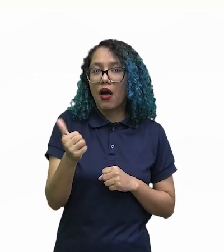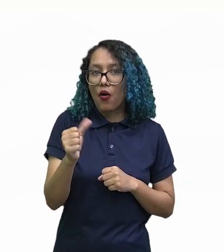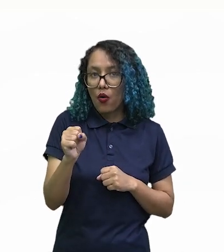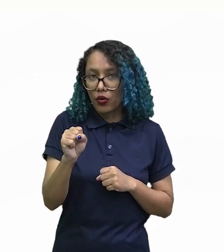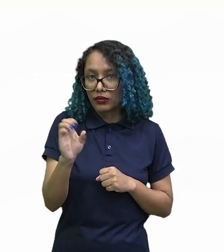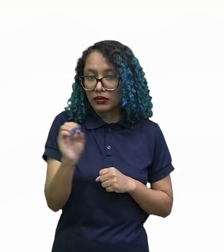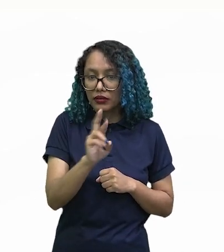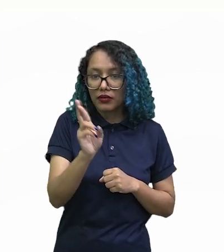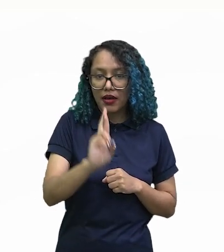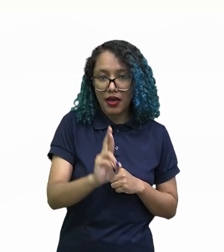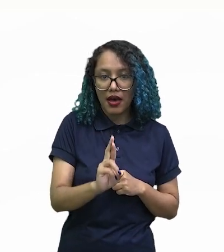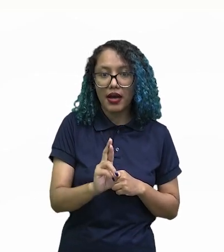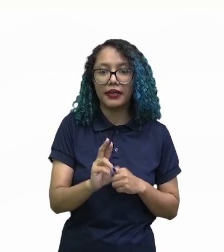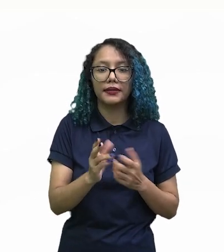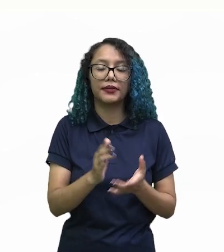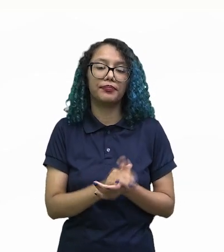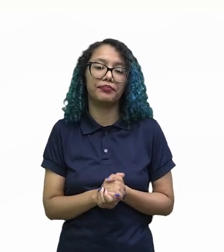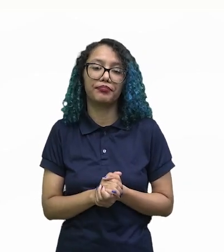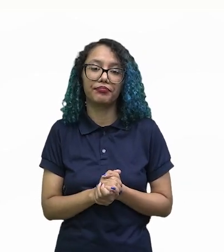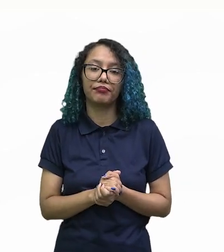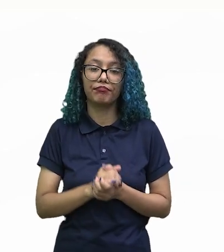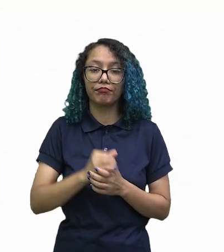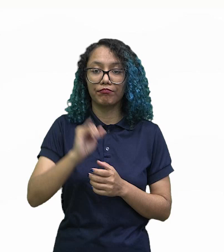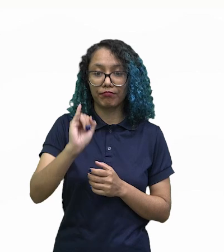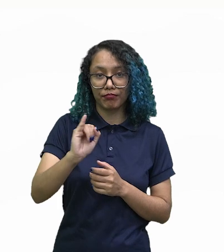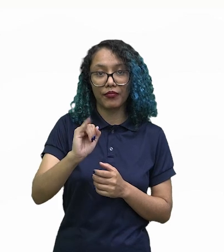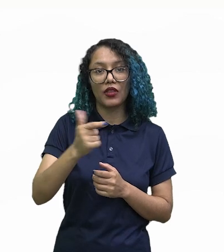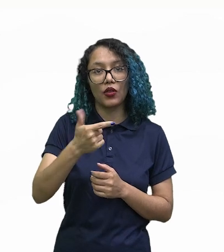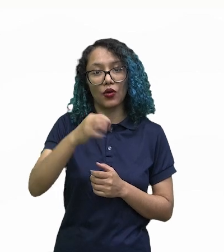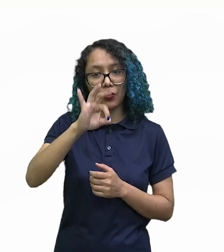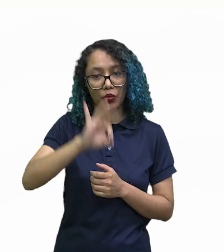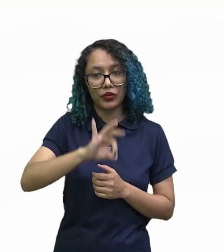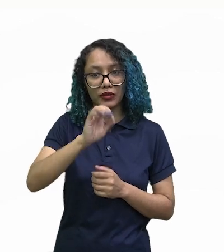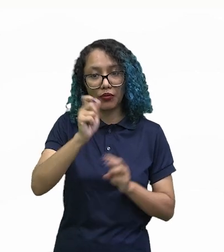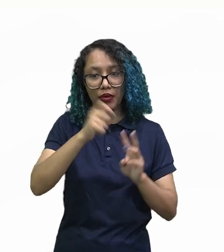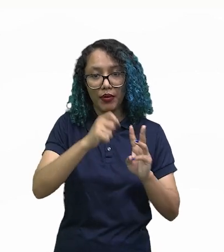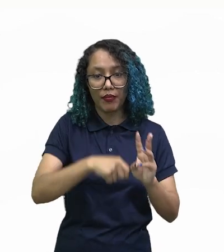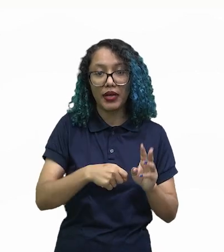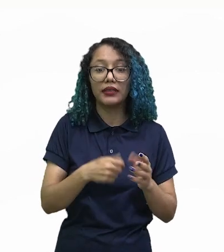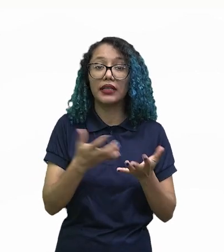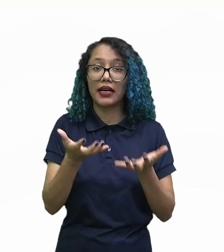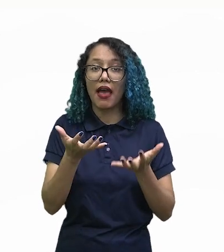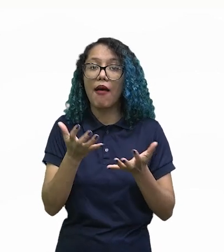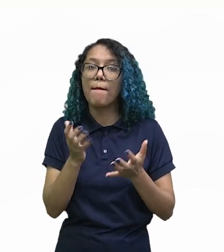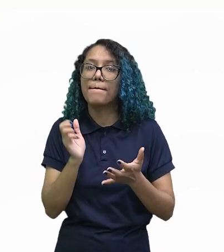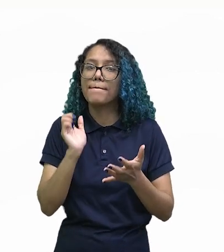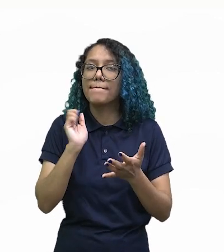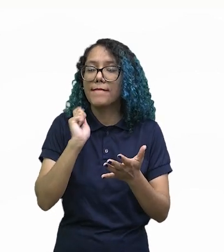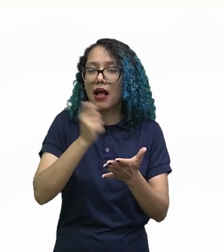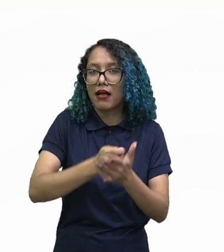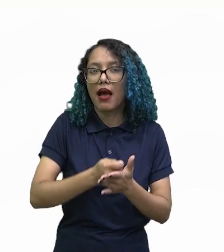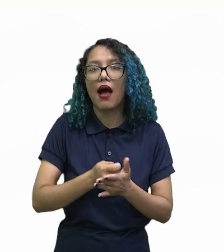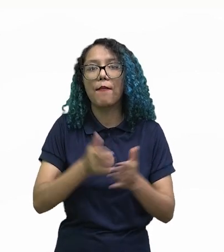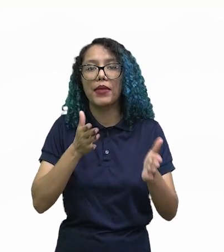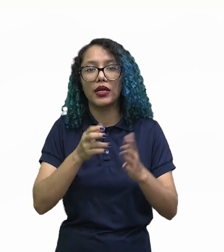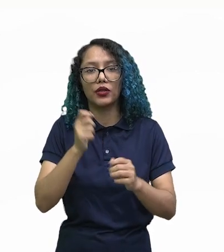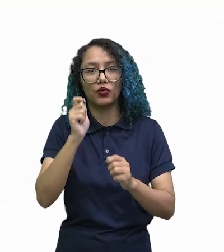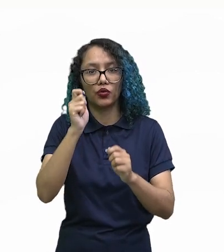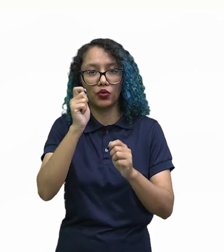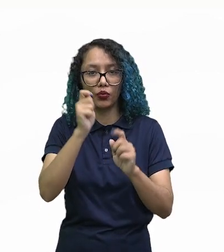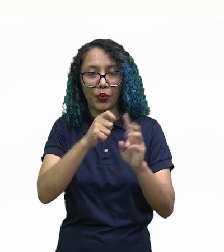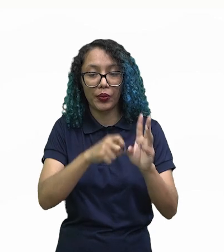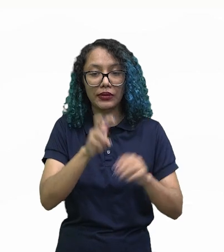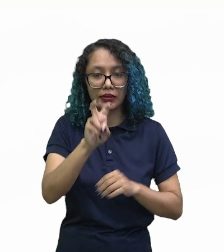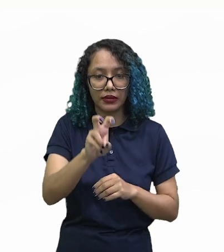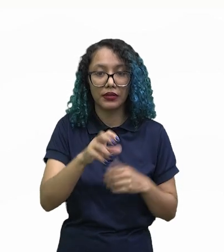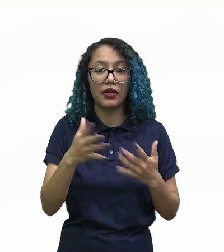ao mês, certo? E ela quer pagar ali durante 5 meses. Então, aqui nós vamos ter que calcular para a Mariazinha juros